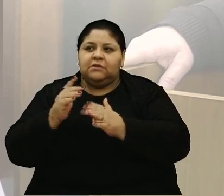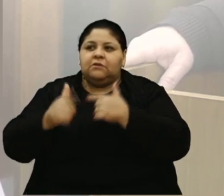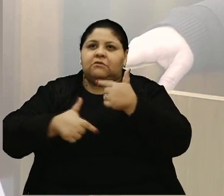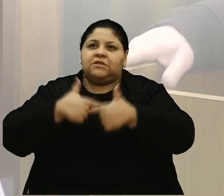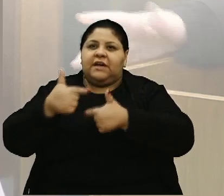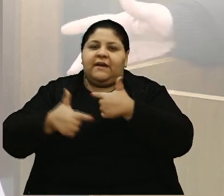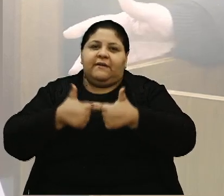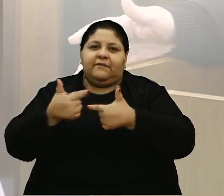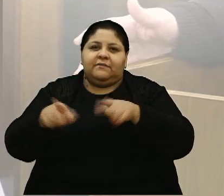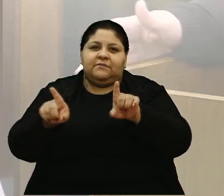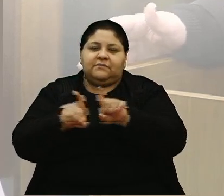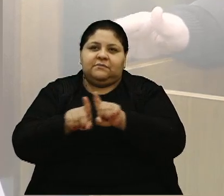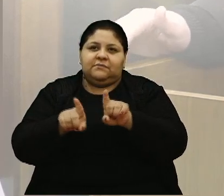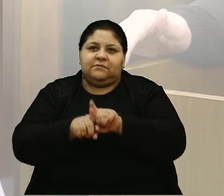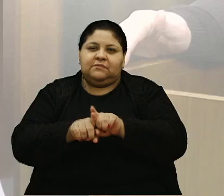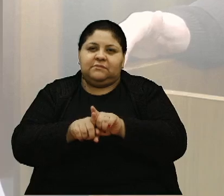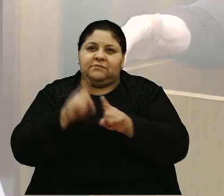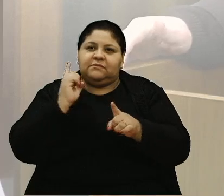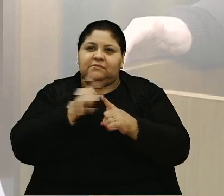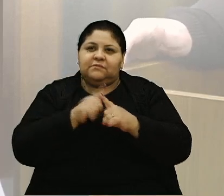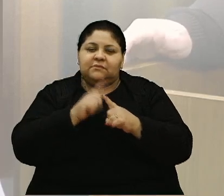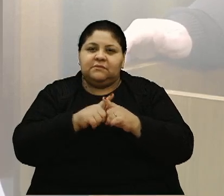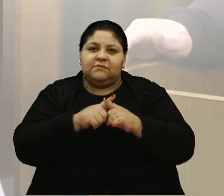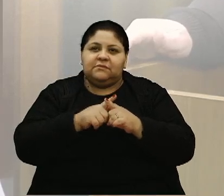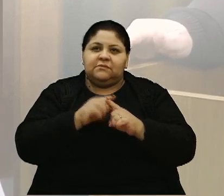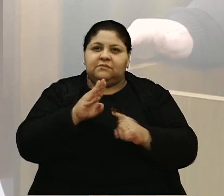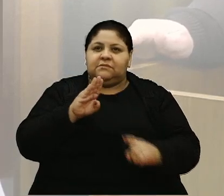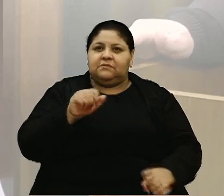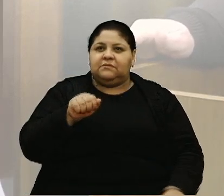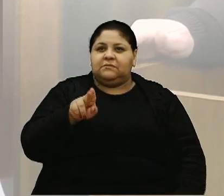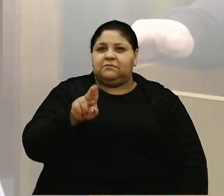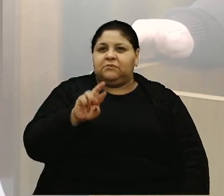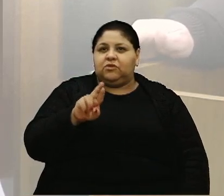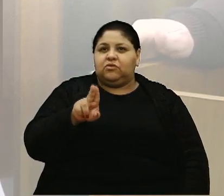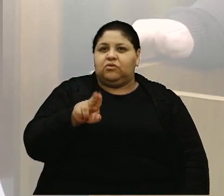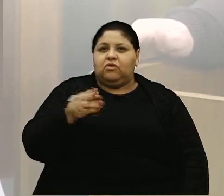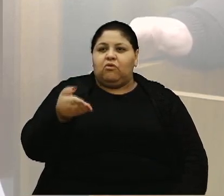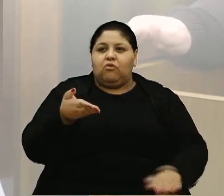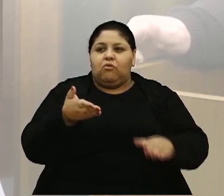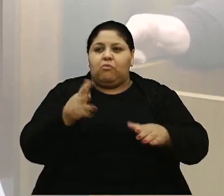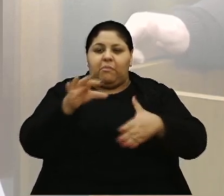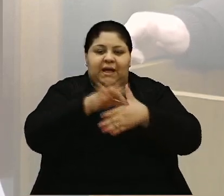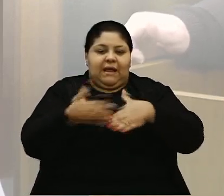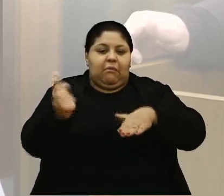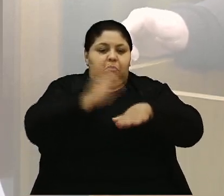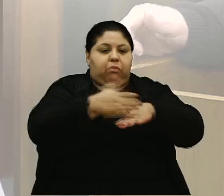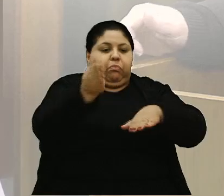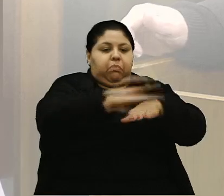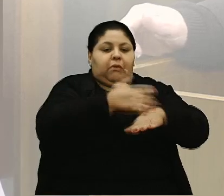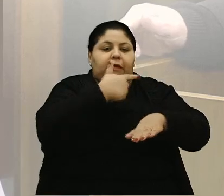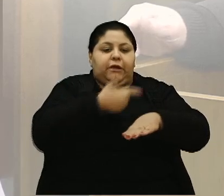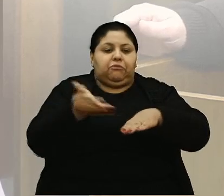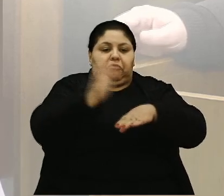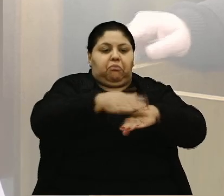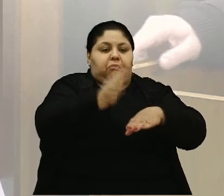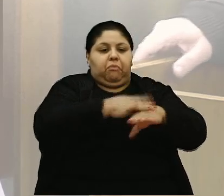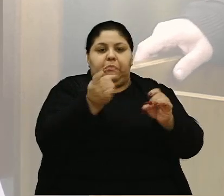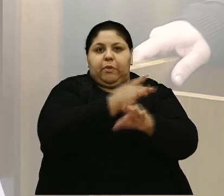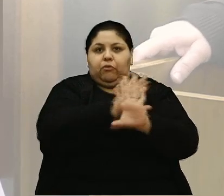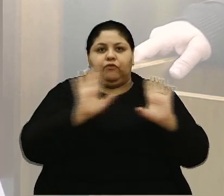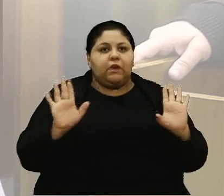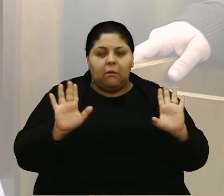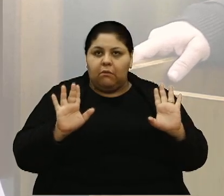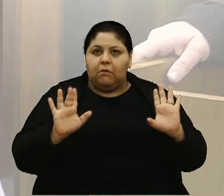trabalhando para verificar. Porque o Bauru não é só pegar um bife, jogar um presunto e um queijo em cima e tá feito. Olha ali,